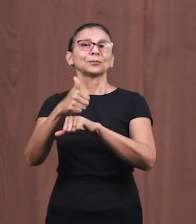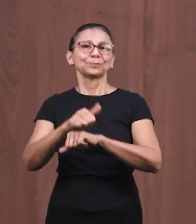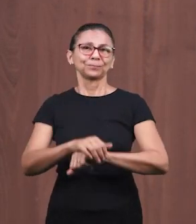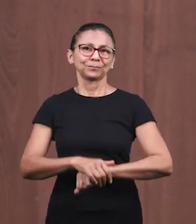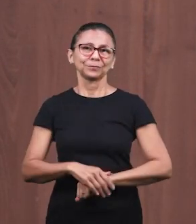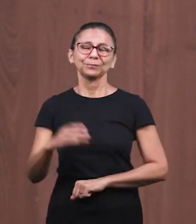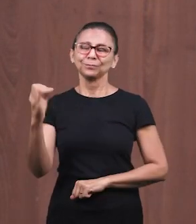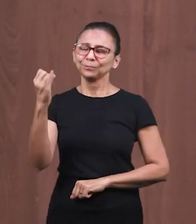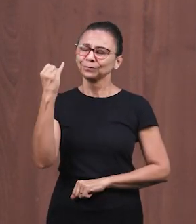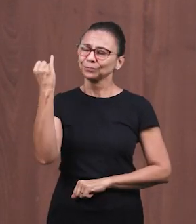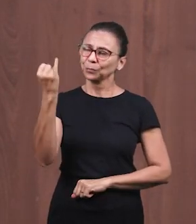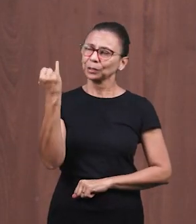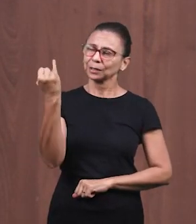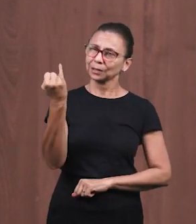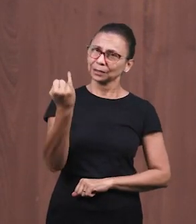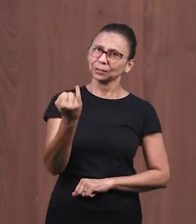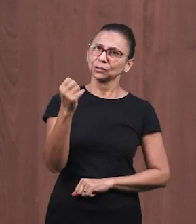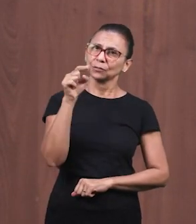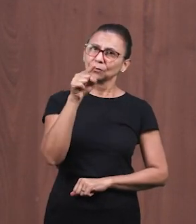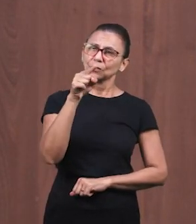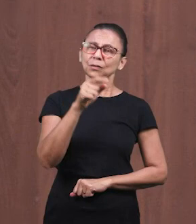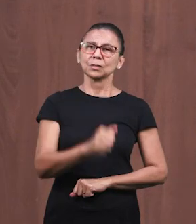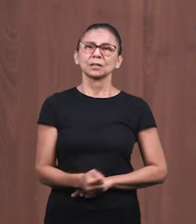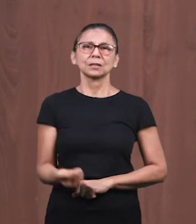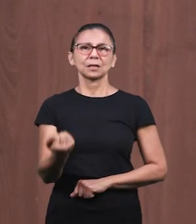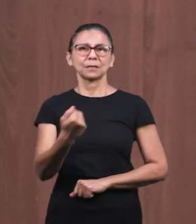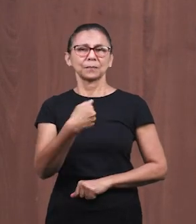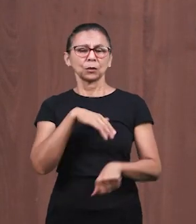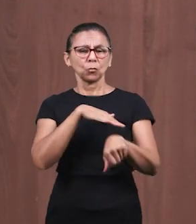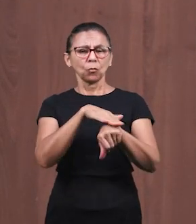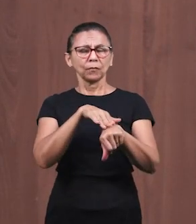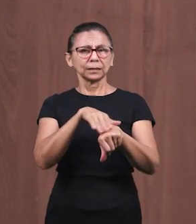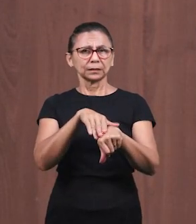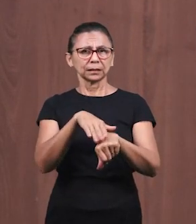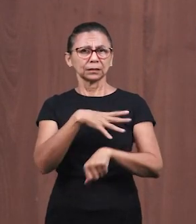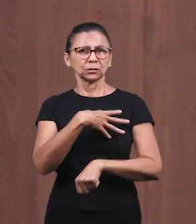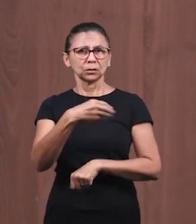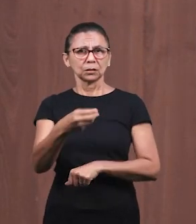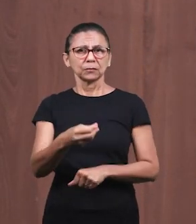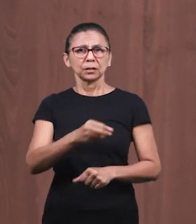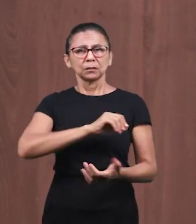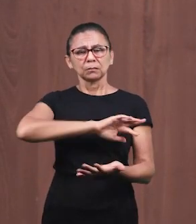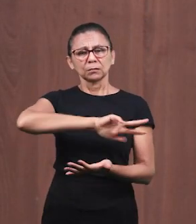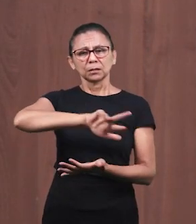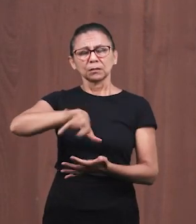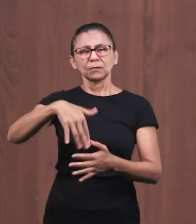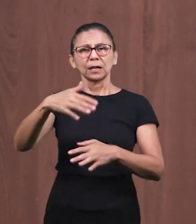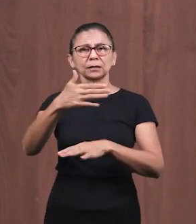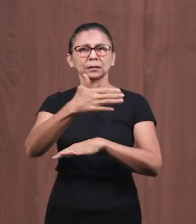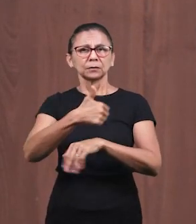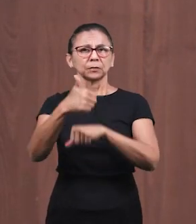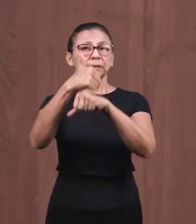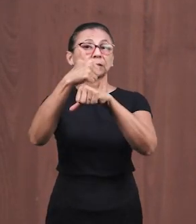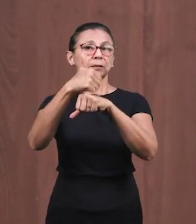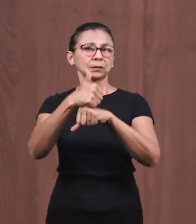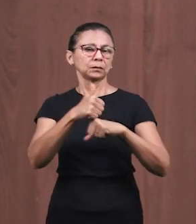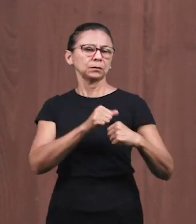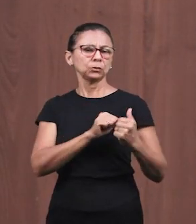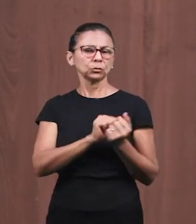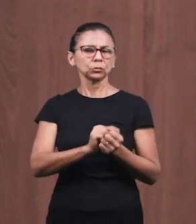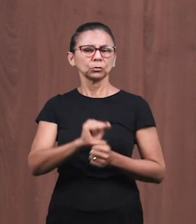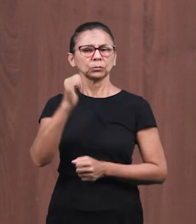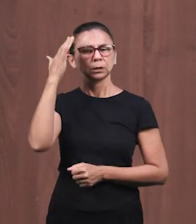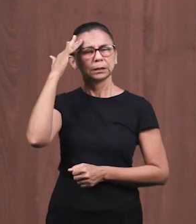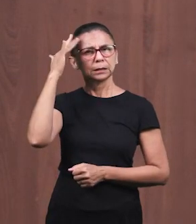é imprescindível que converse com seu filho acerca das diferentes profissões e juntos tentem